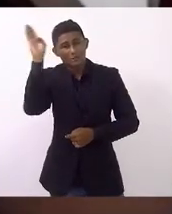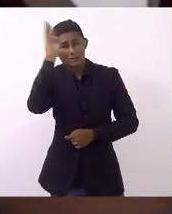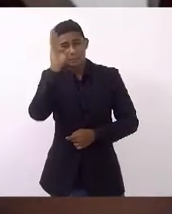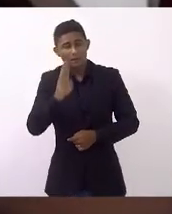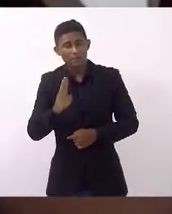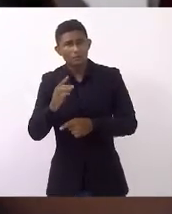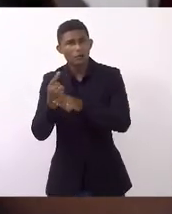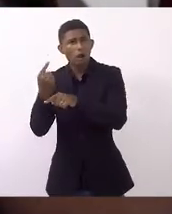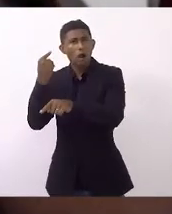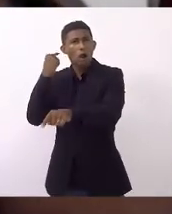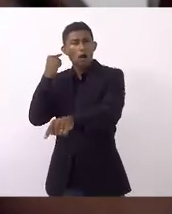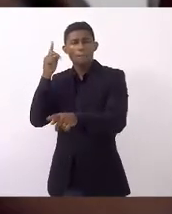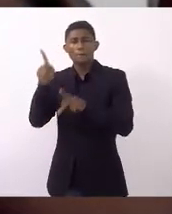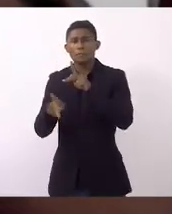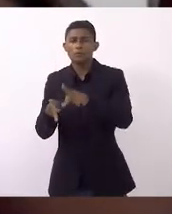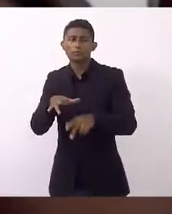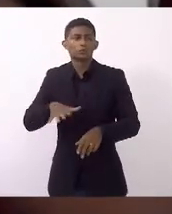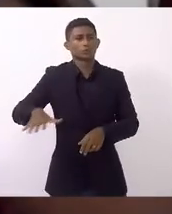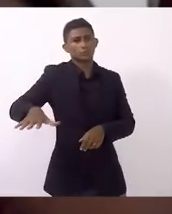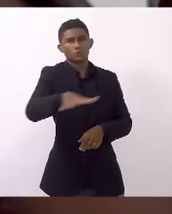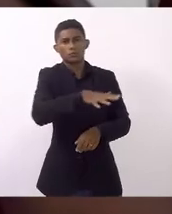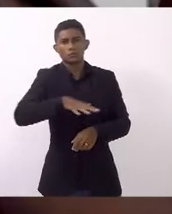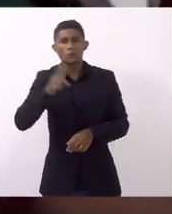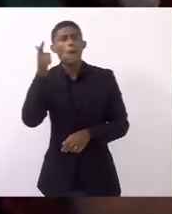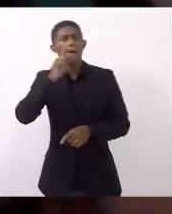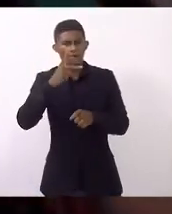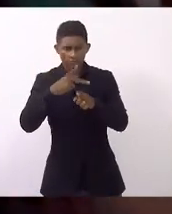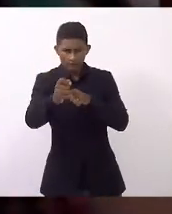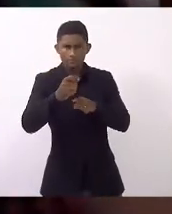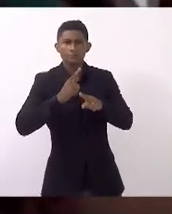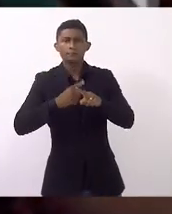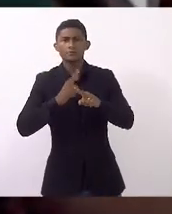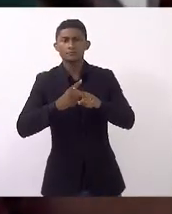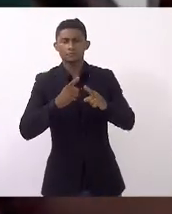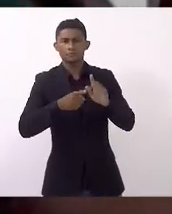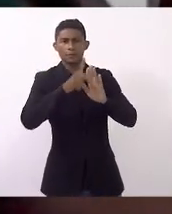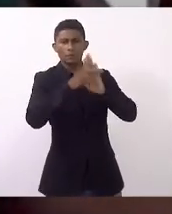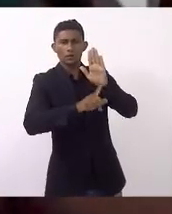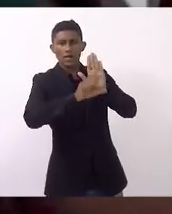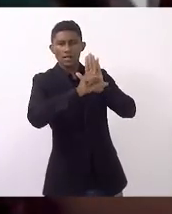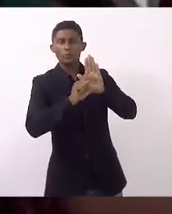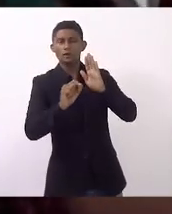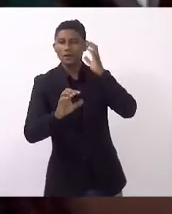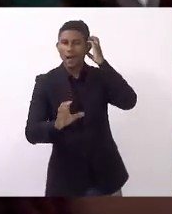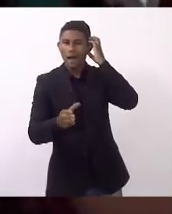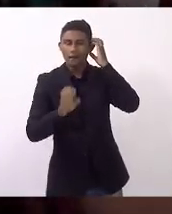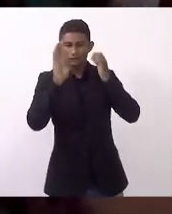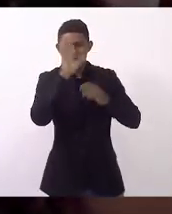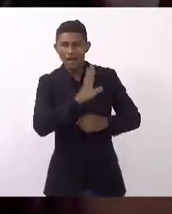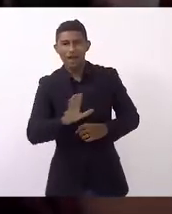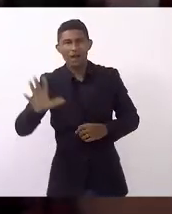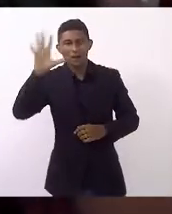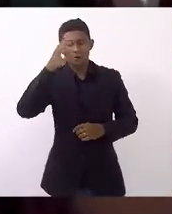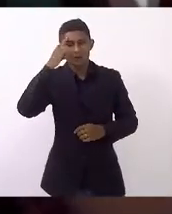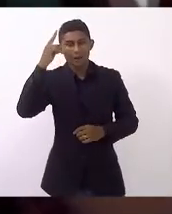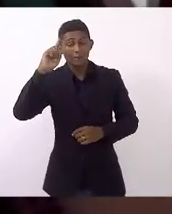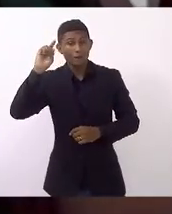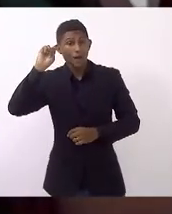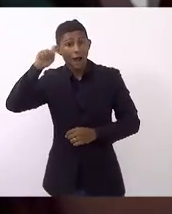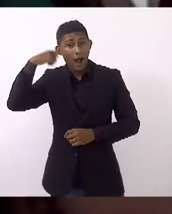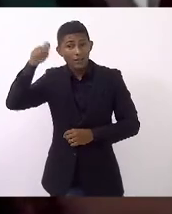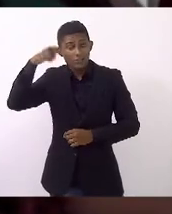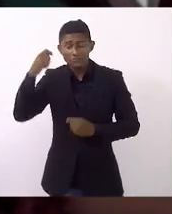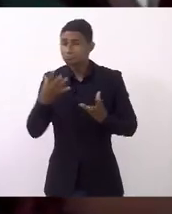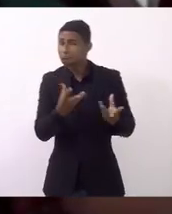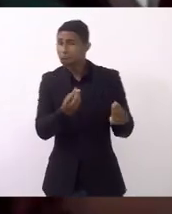uma vitória importante, uma aprovação do projeto da Rádio Nacional, foi um celeiro de artistas